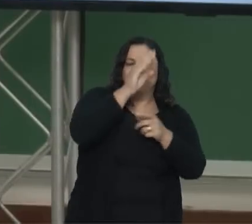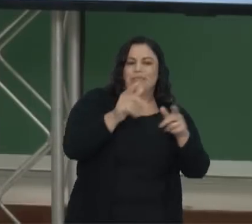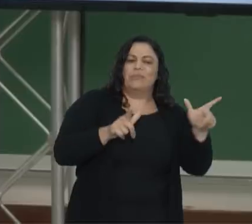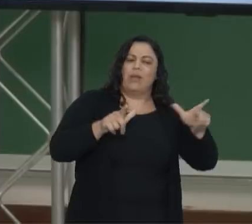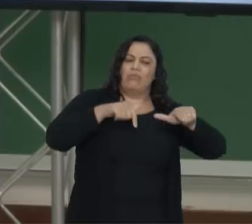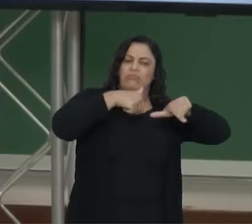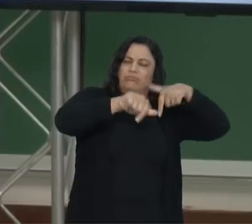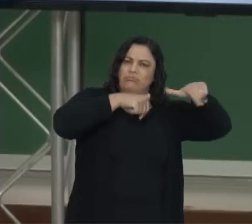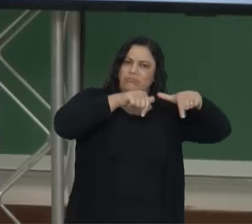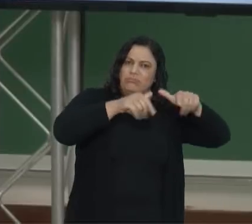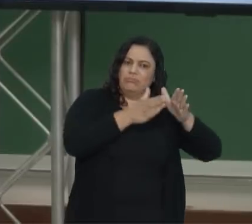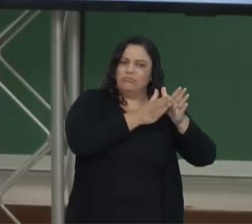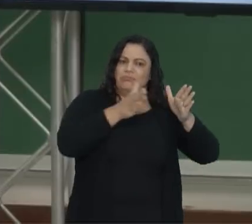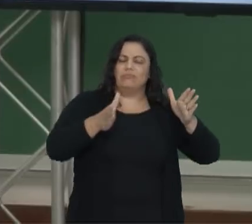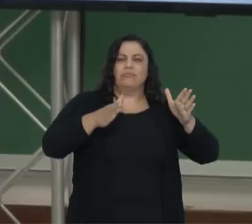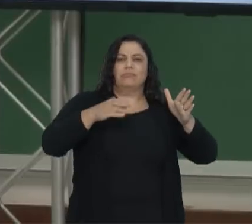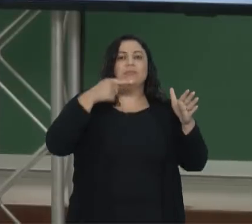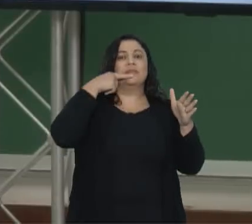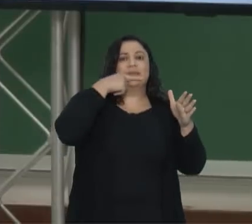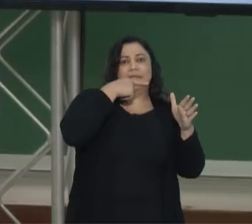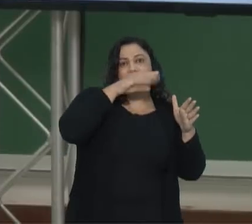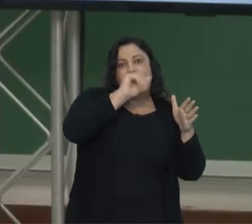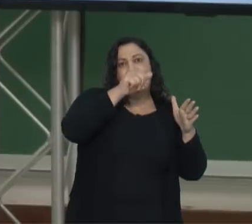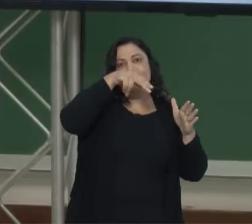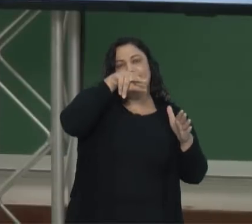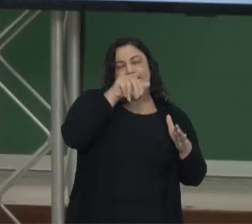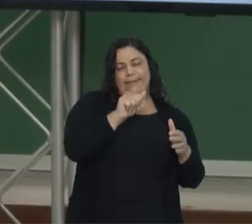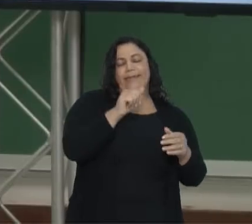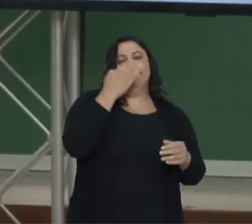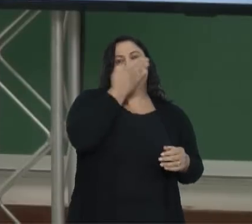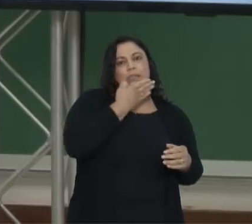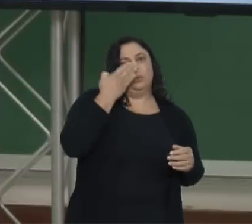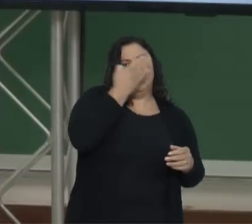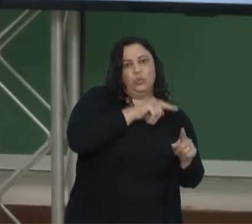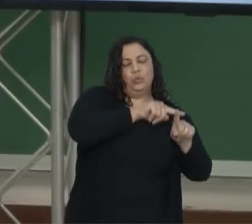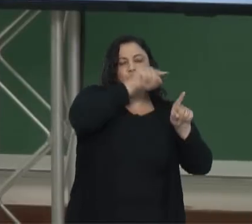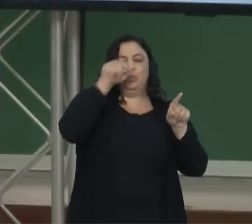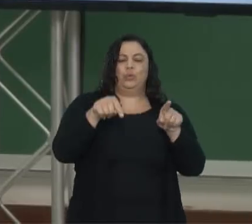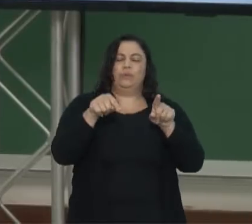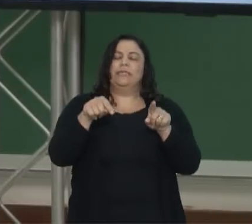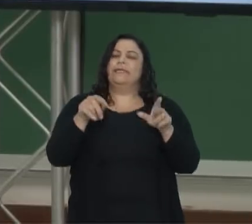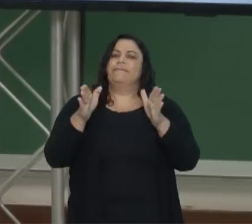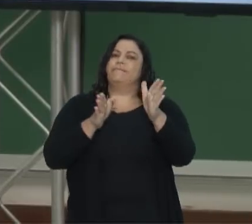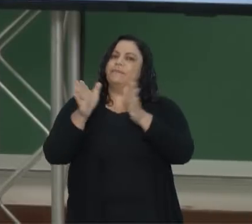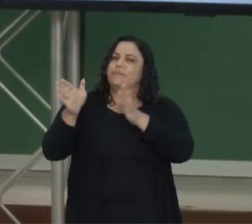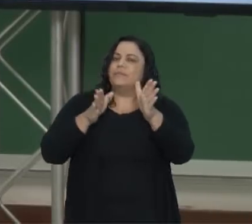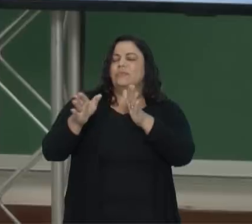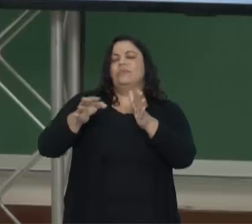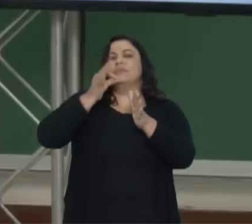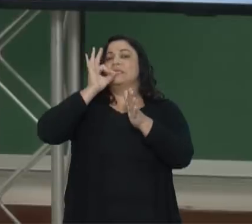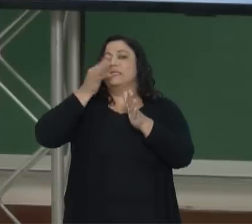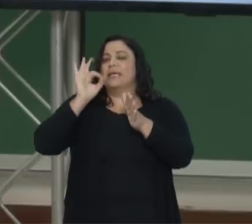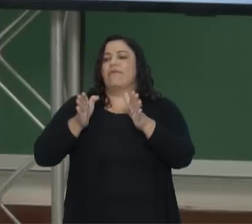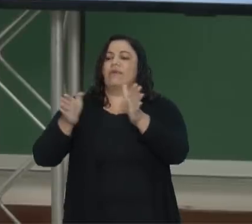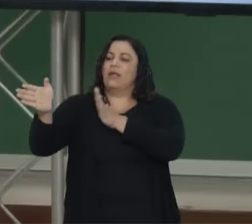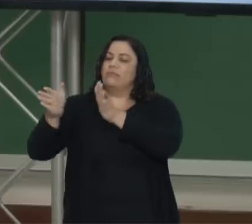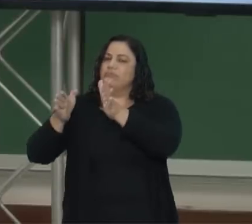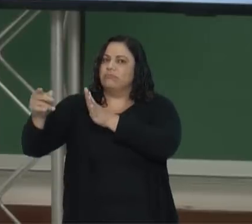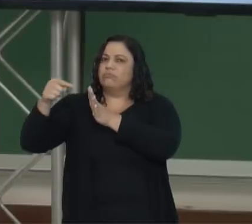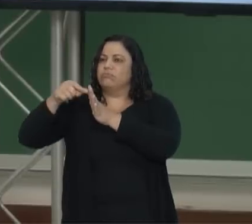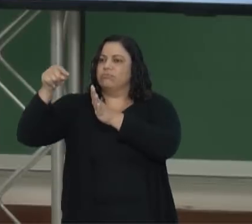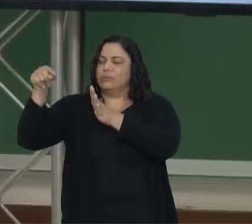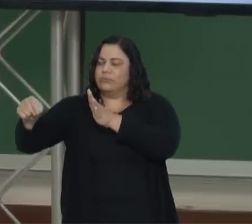outro momento foi lá a exploração do ouro, em outro momento foi a produção do café. Por isso que a gente chama de ciclos, né?